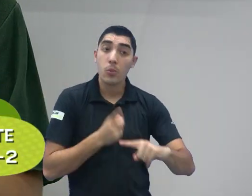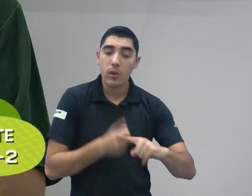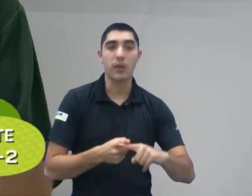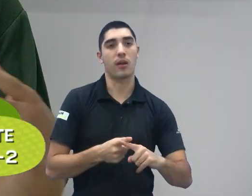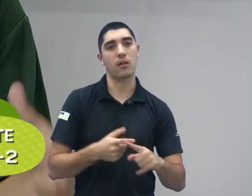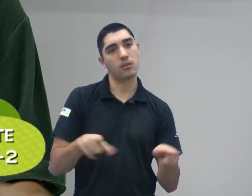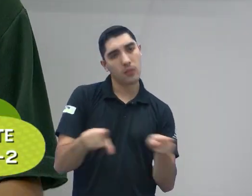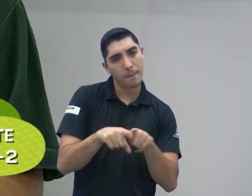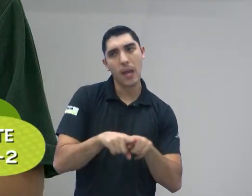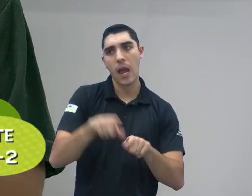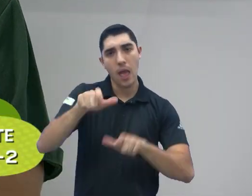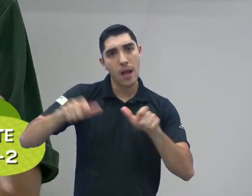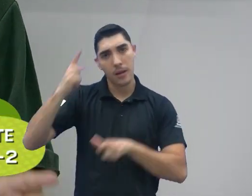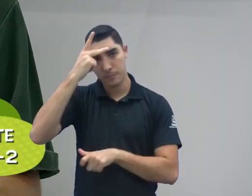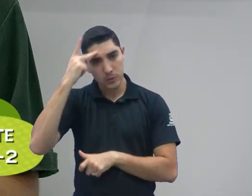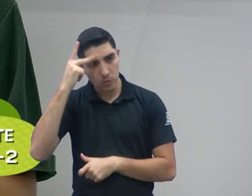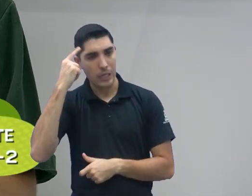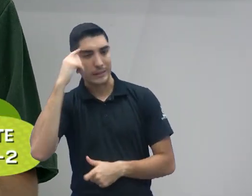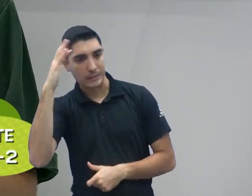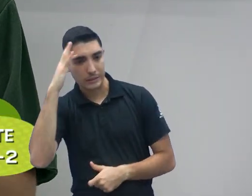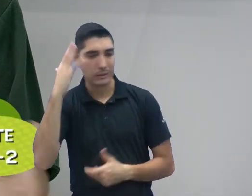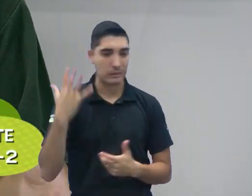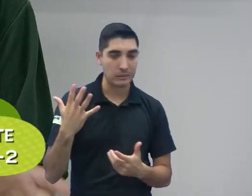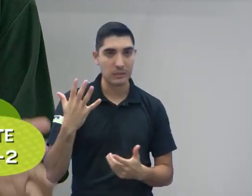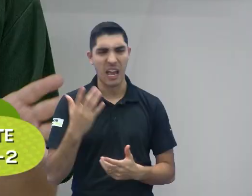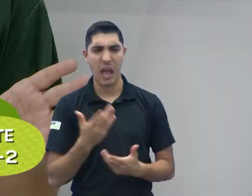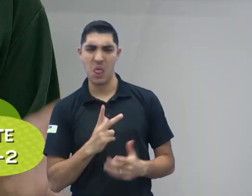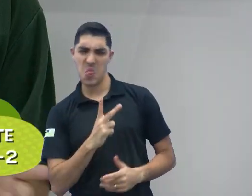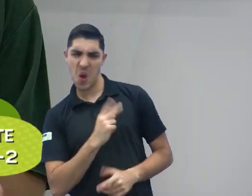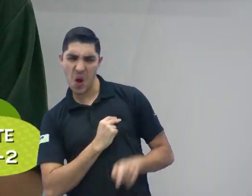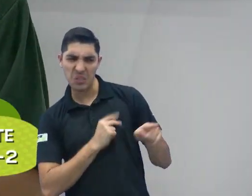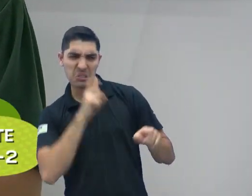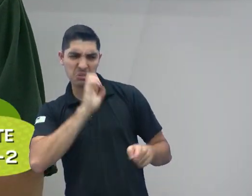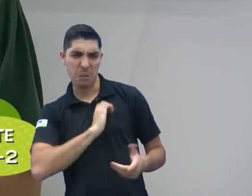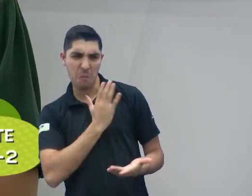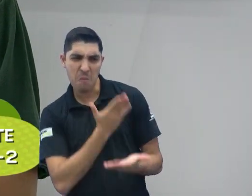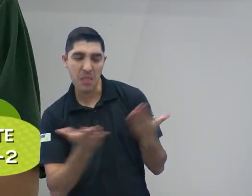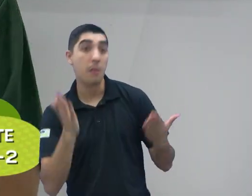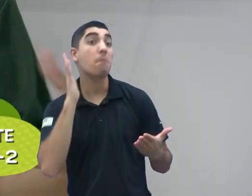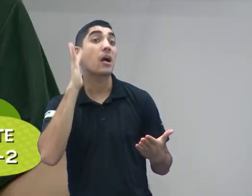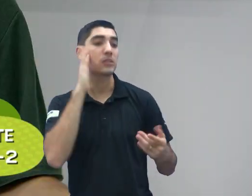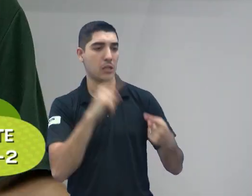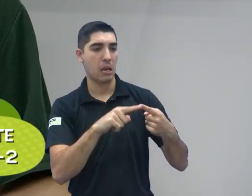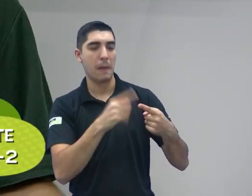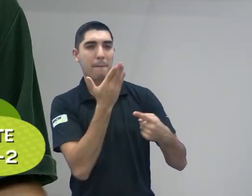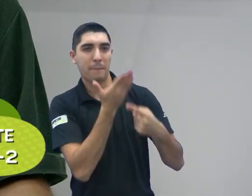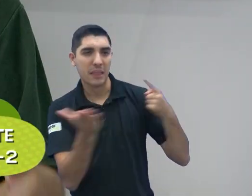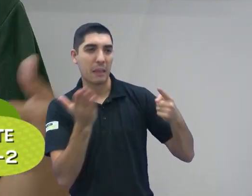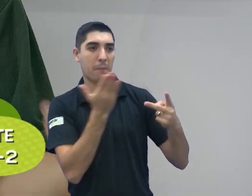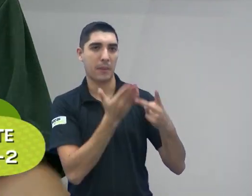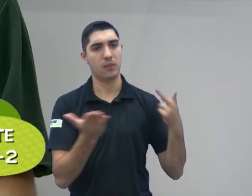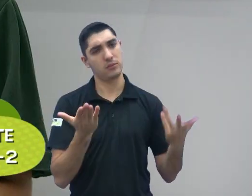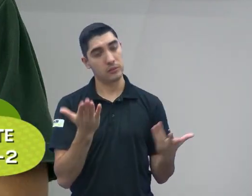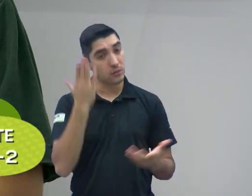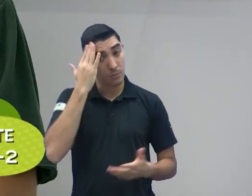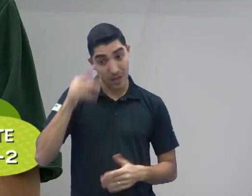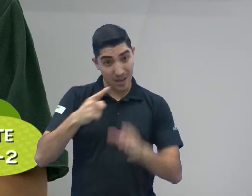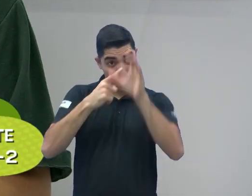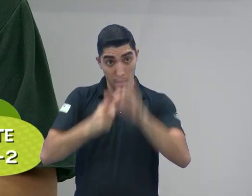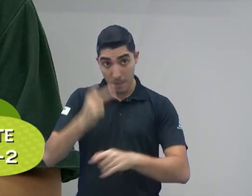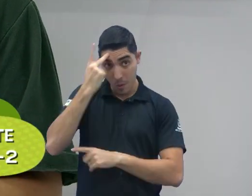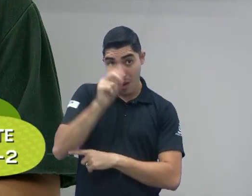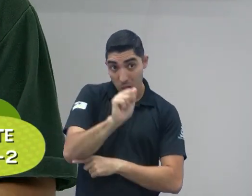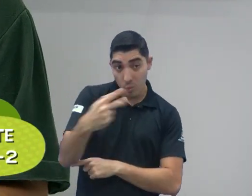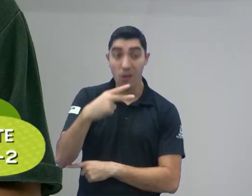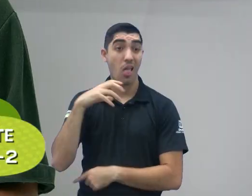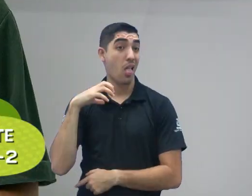já começar a falar alguma coisa por aí, já que 2 jogos sem nenhuma vitória, a gente sabe que Série A2 é tiro curto, pode abrir espaço